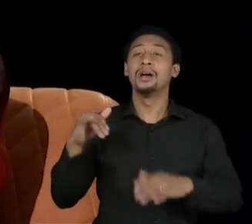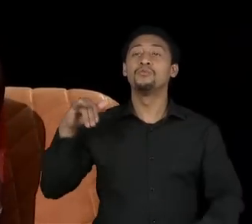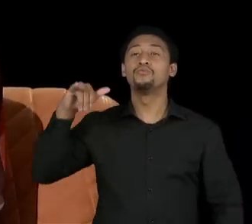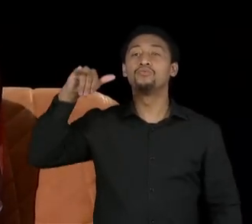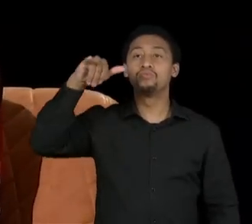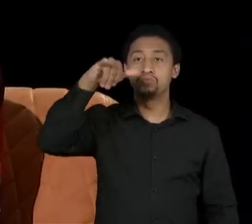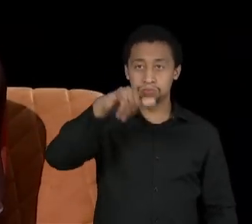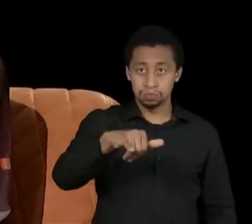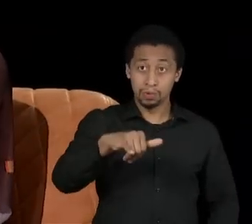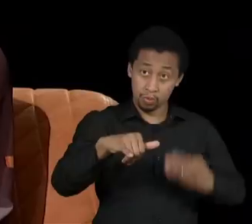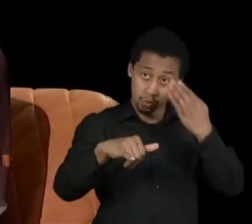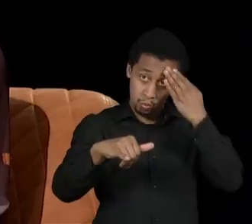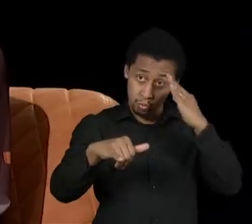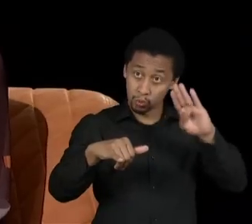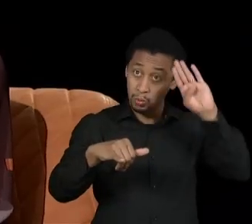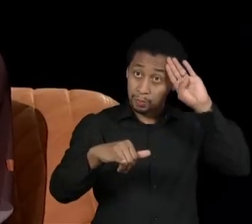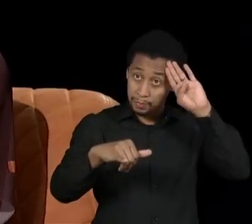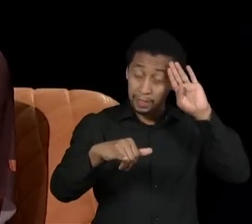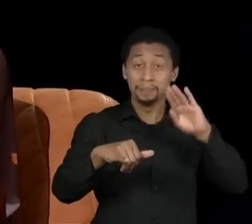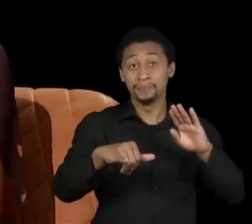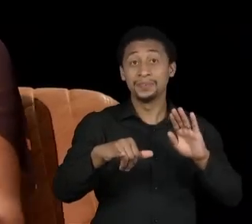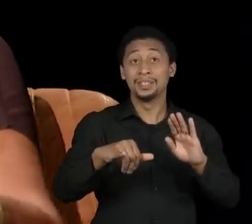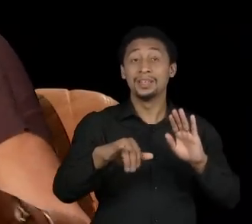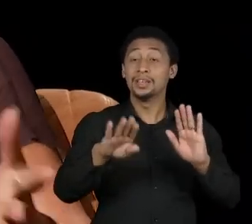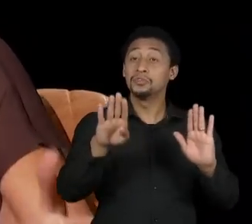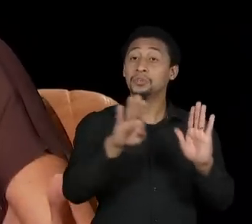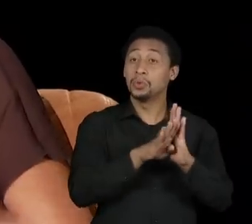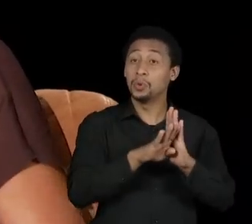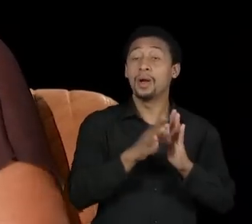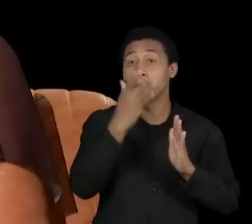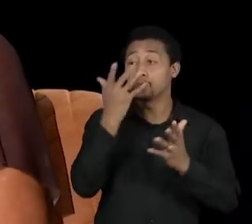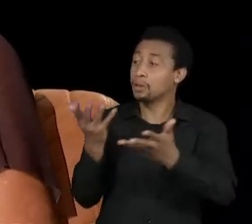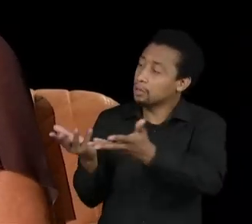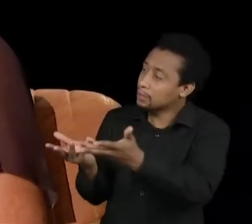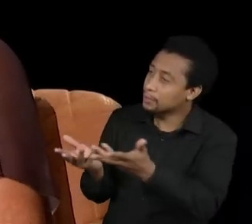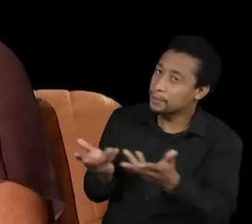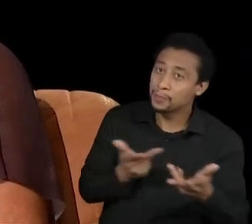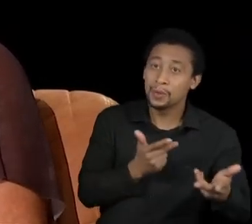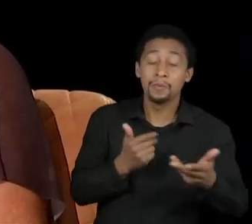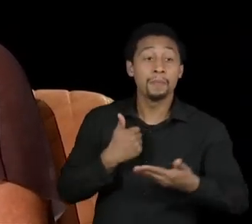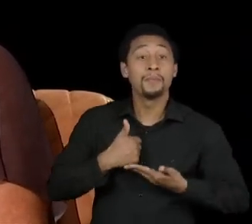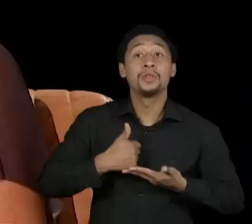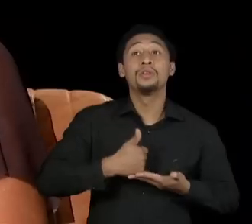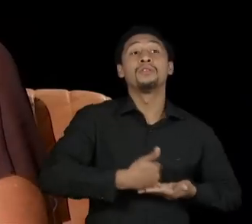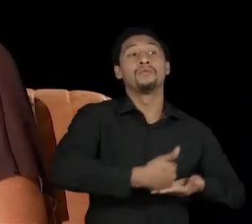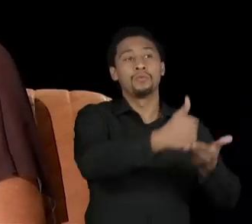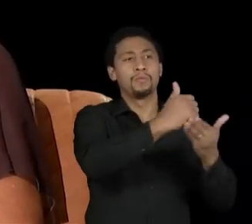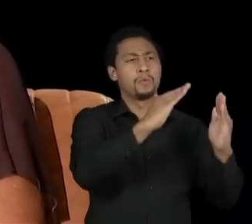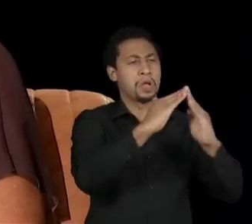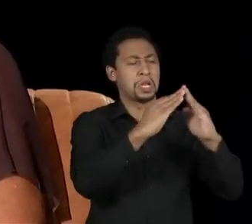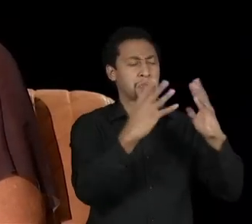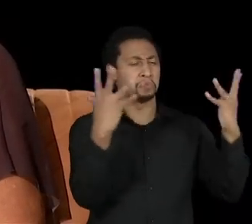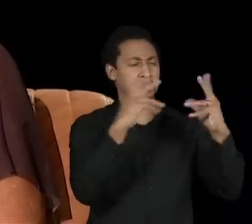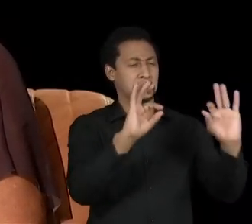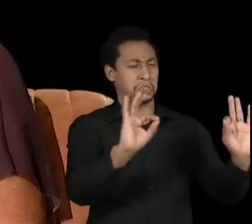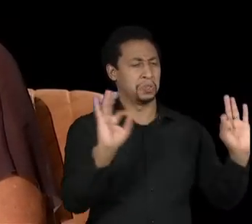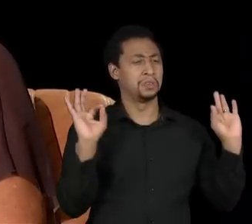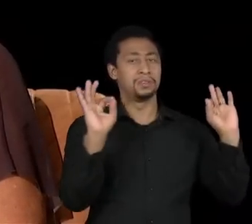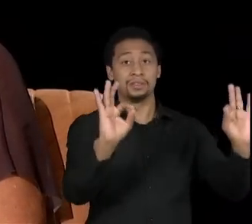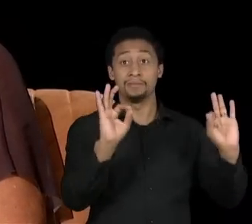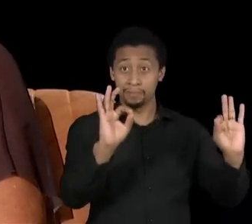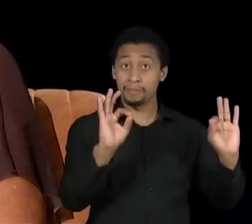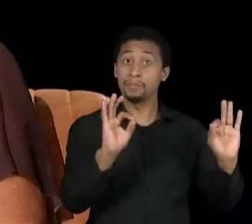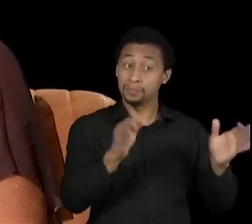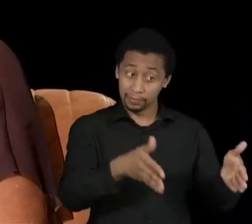recebeu, me levou para uma casa, um apartamento muito bonito, e ele me disse assim, o lance é o seguinte,